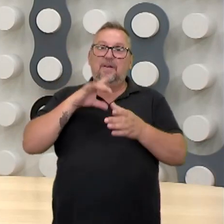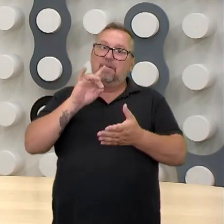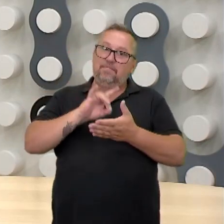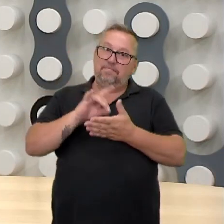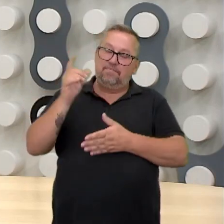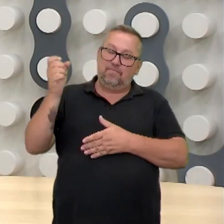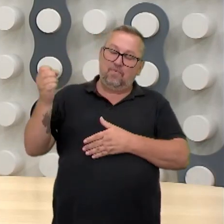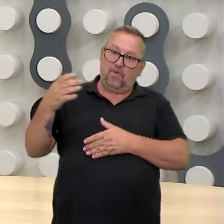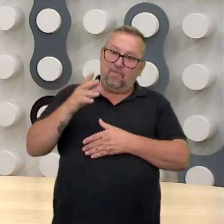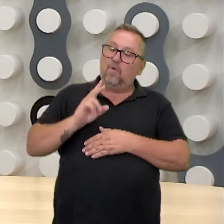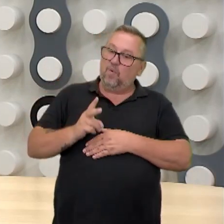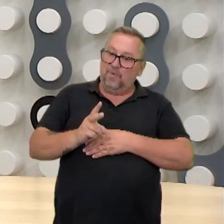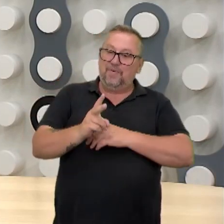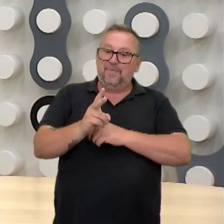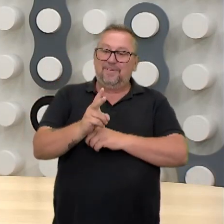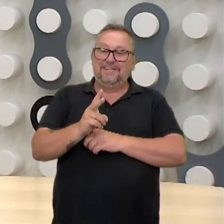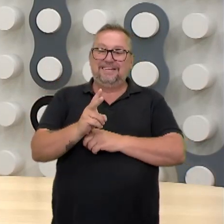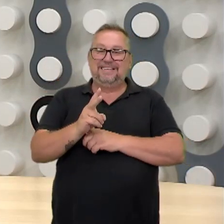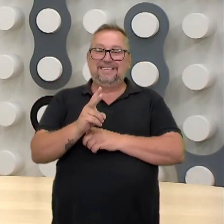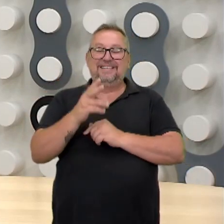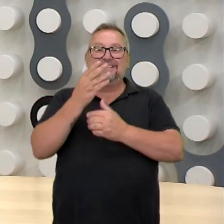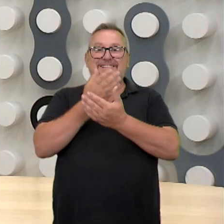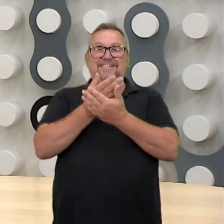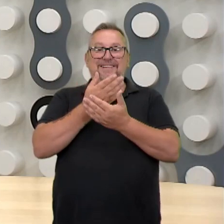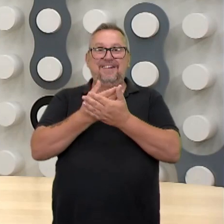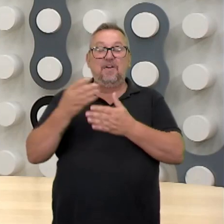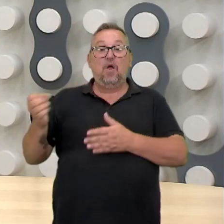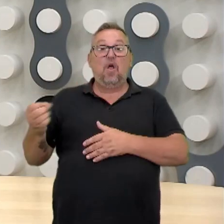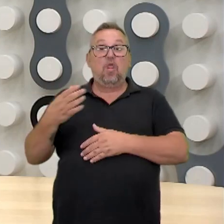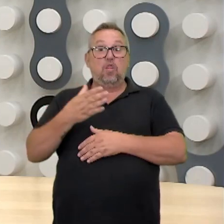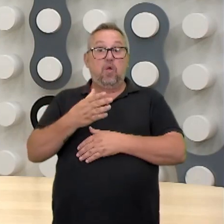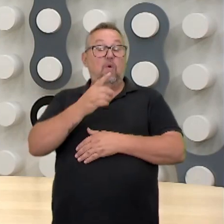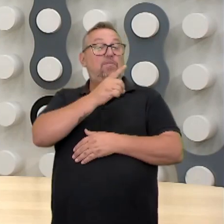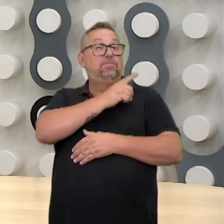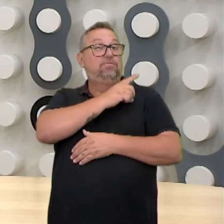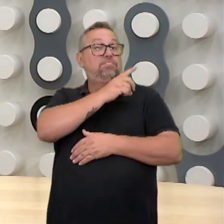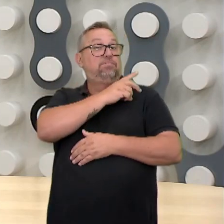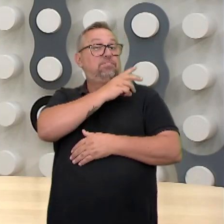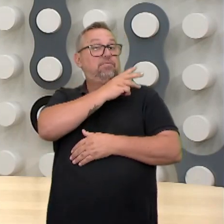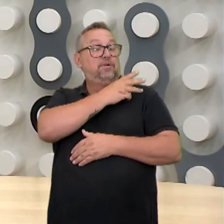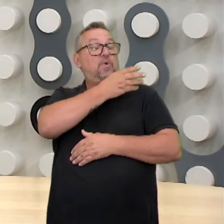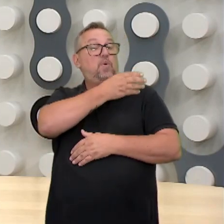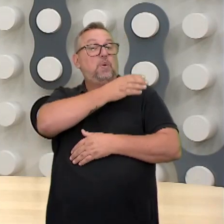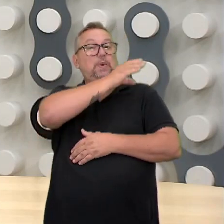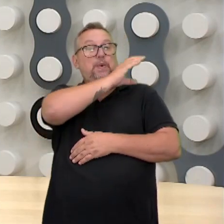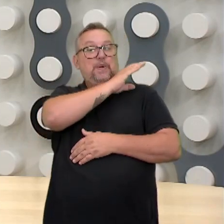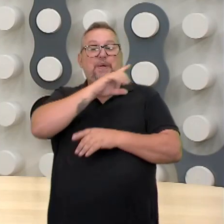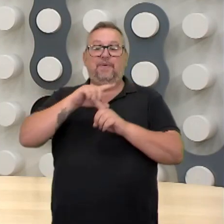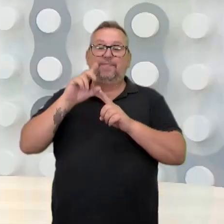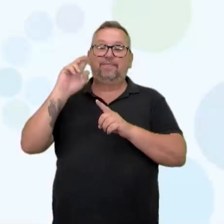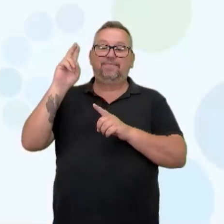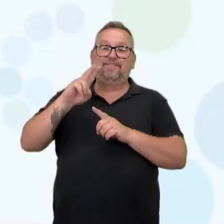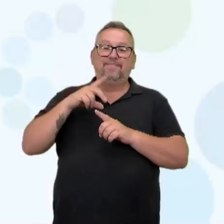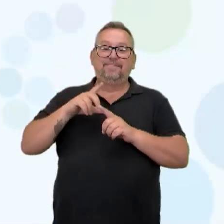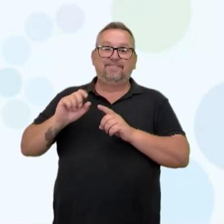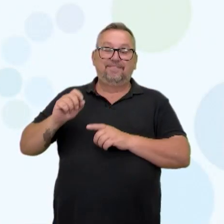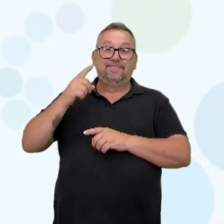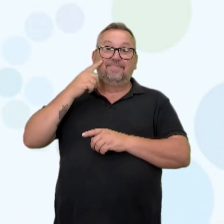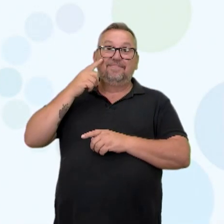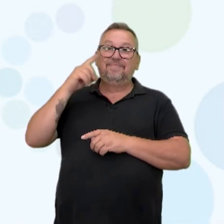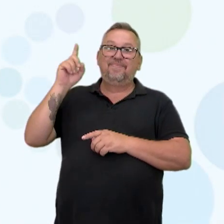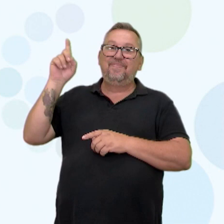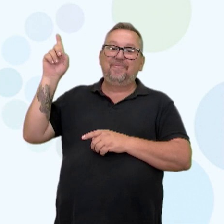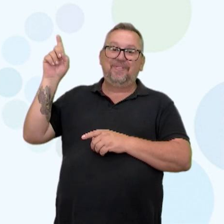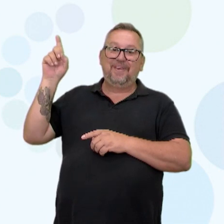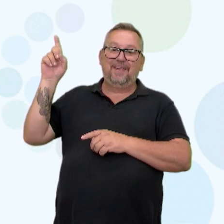novamente, mas dar continuidade, né, às aulas aí do novo ensino médio, do componente aí que vocês vão ver na tela. Então tá aí, ó,